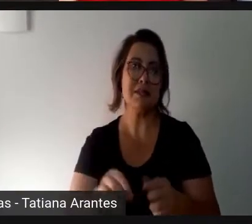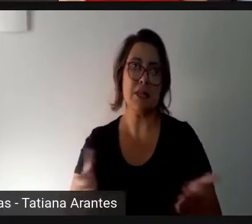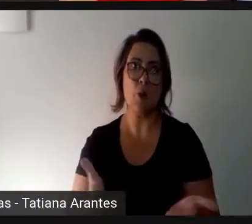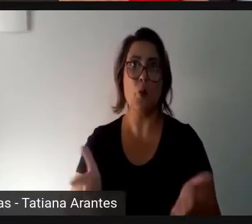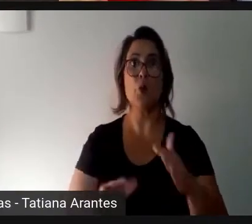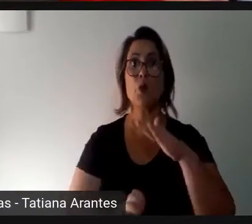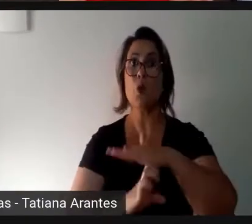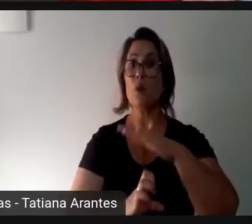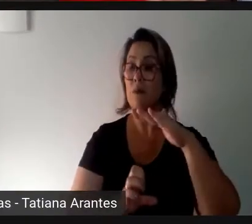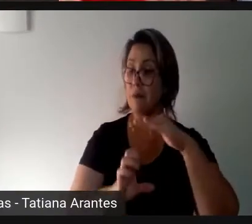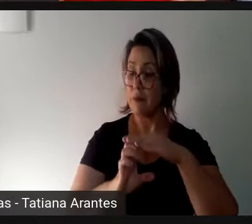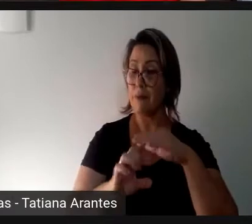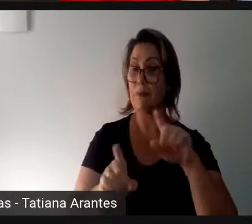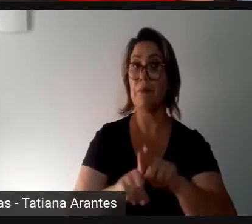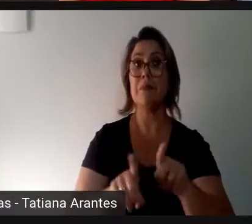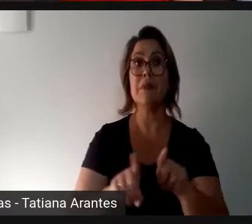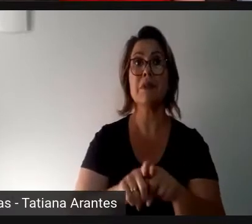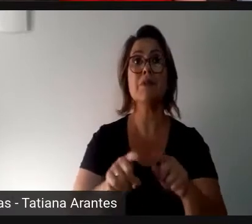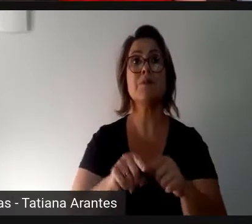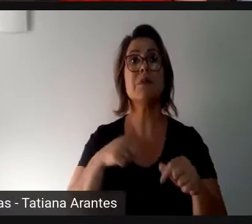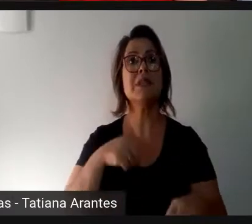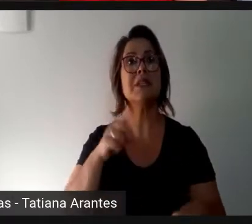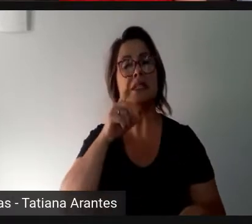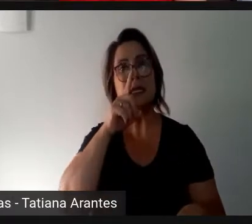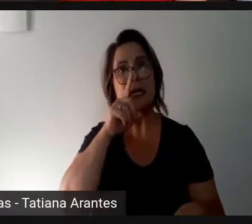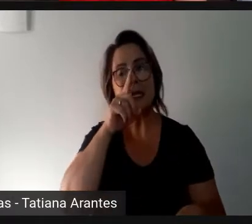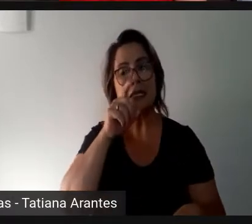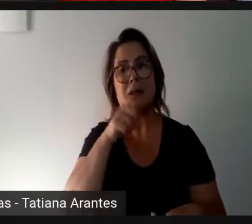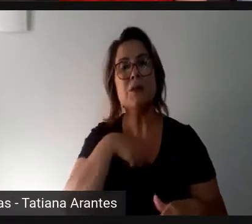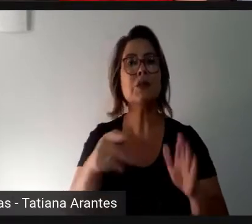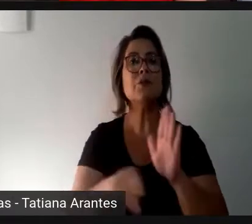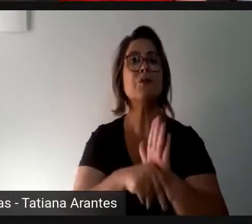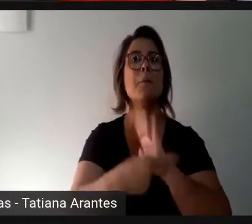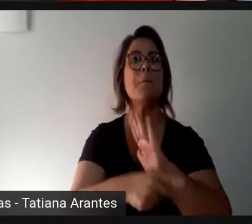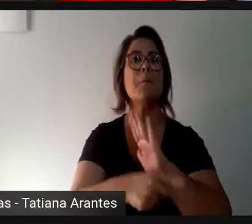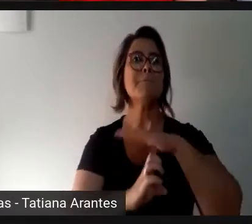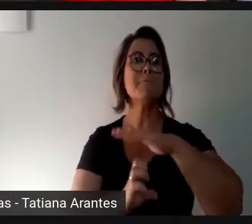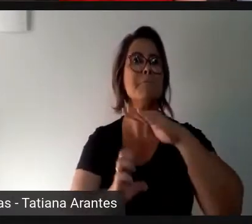eu digo, é o risco da própria atividade, provocou uma lesão à